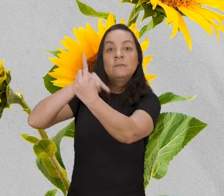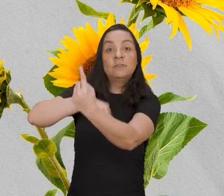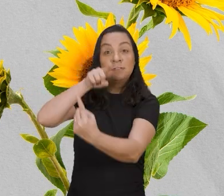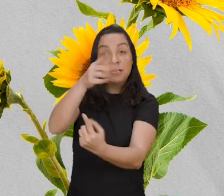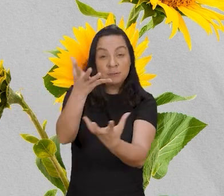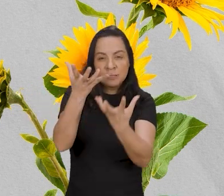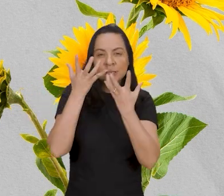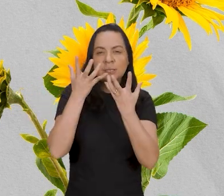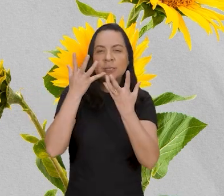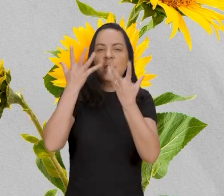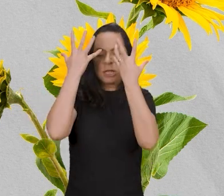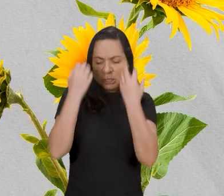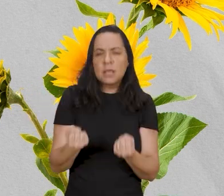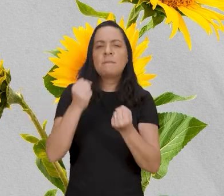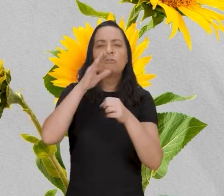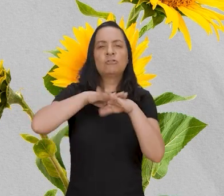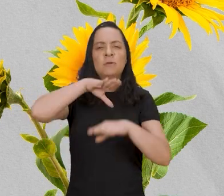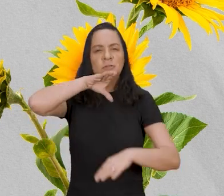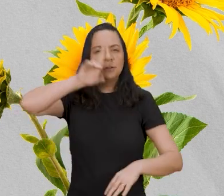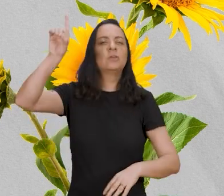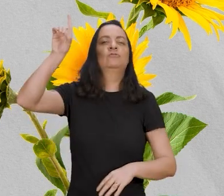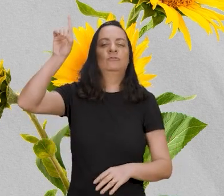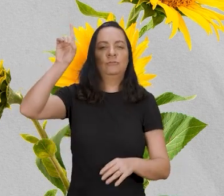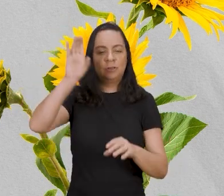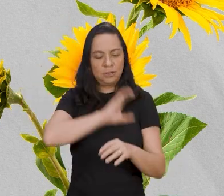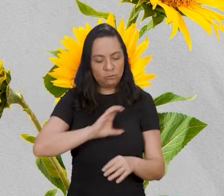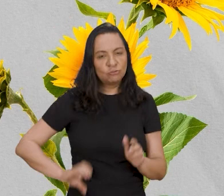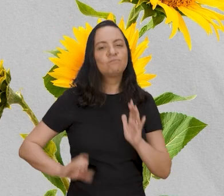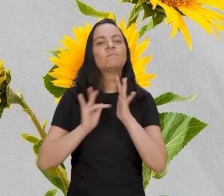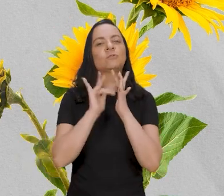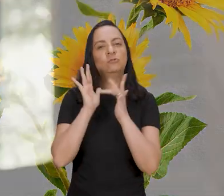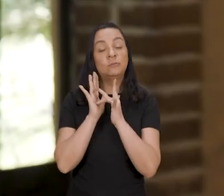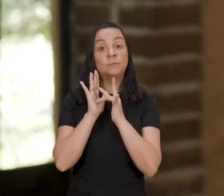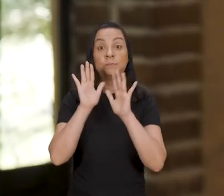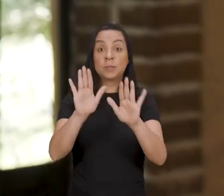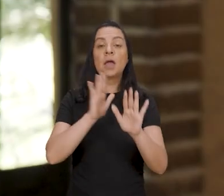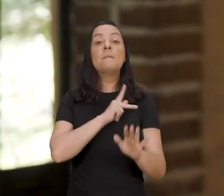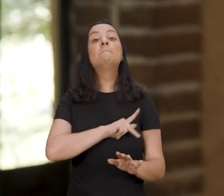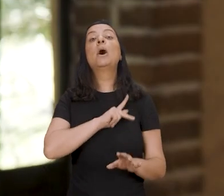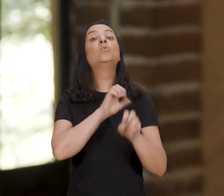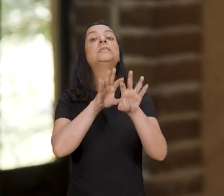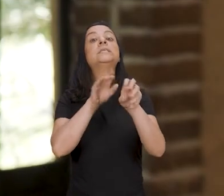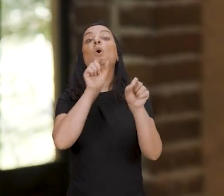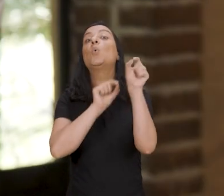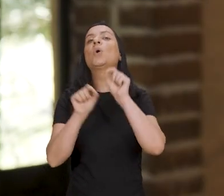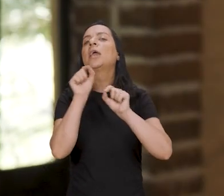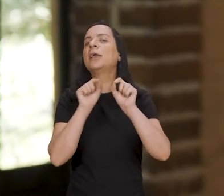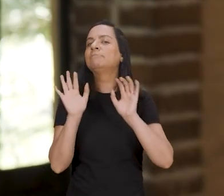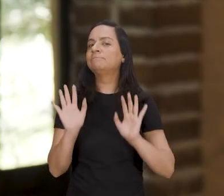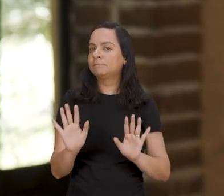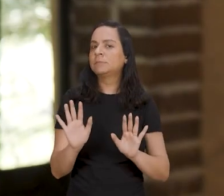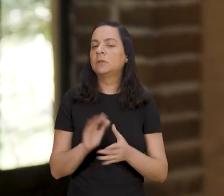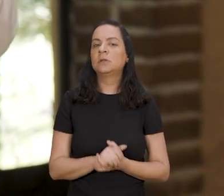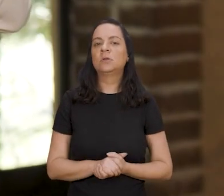o prêmio do chamado celestial de Deus em Cristo Jesus. que o Paulo está ensinando aqui, ele sabia muito bem